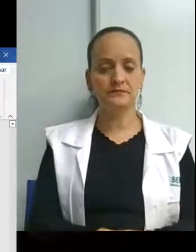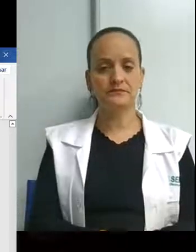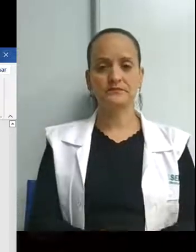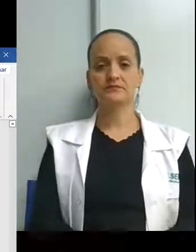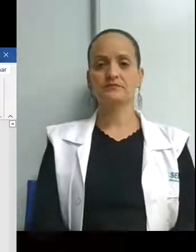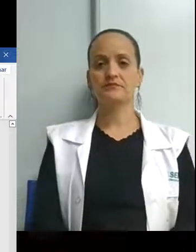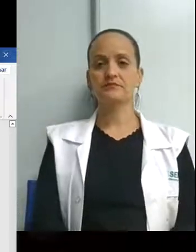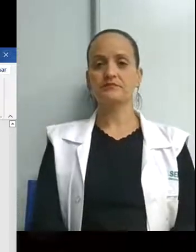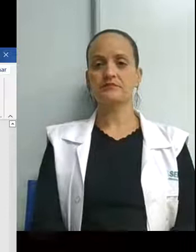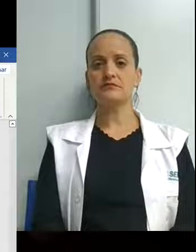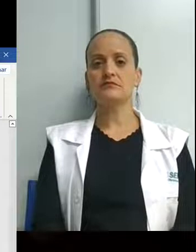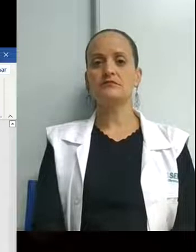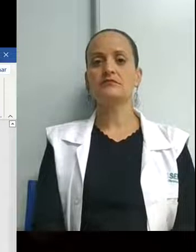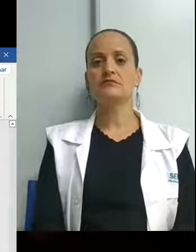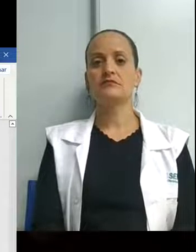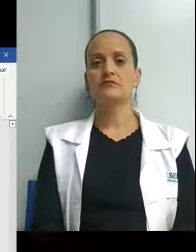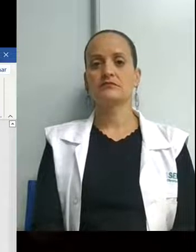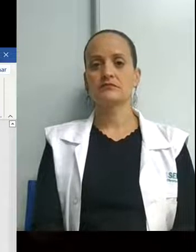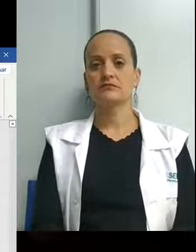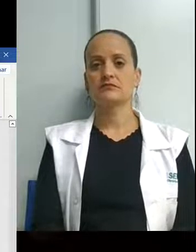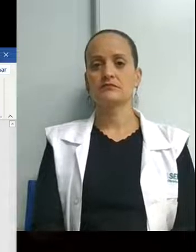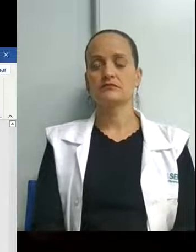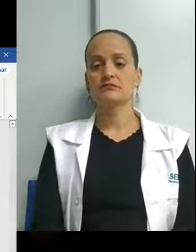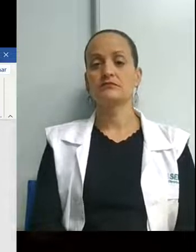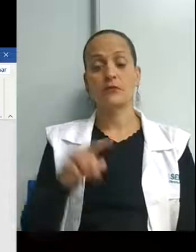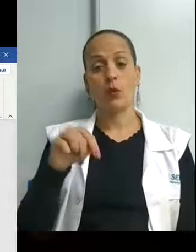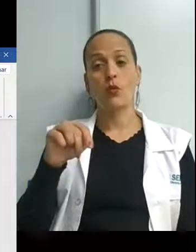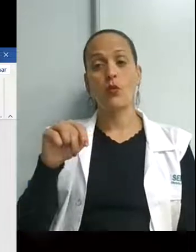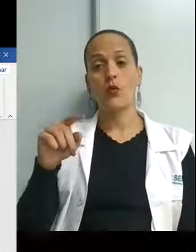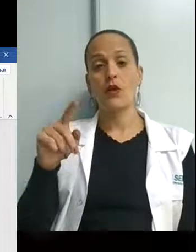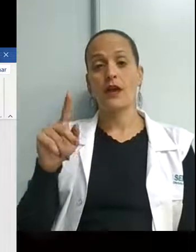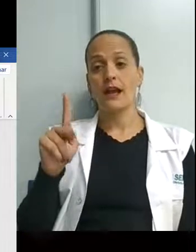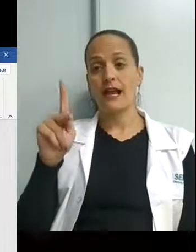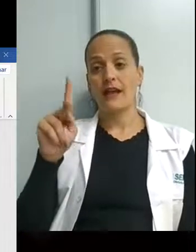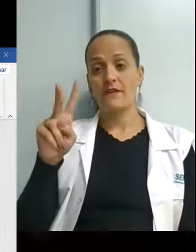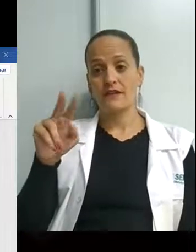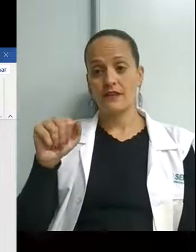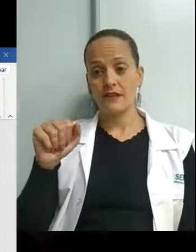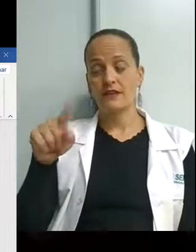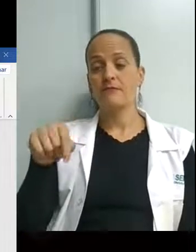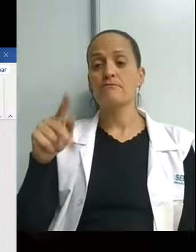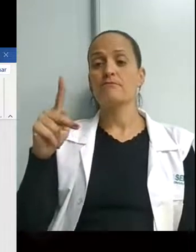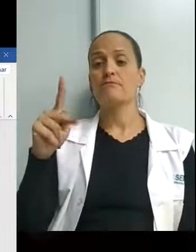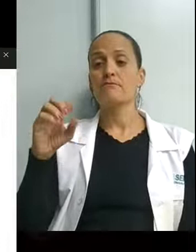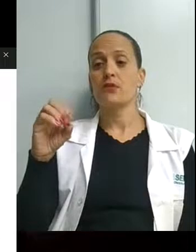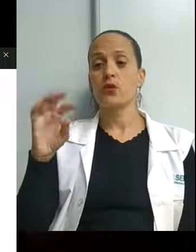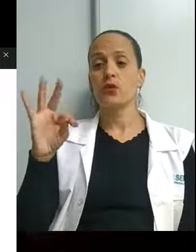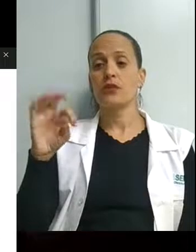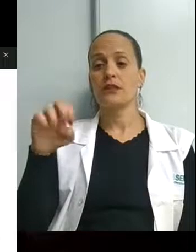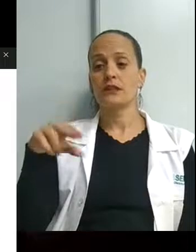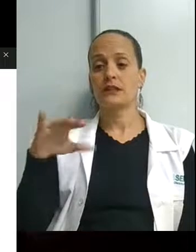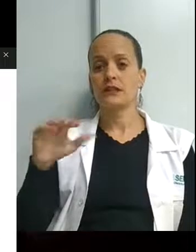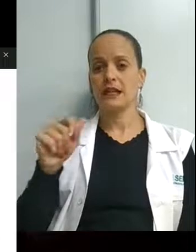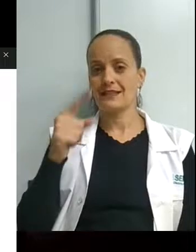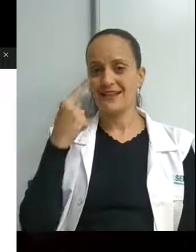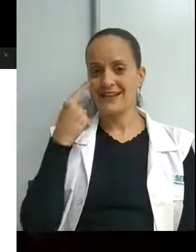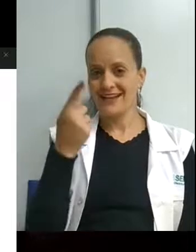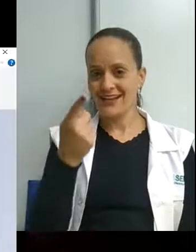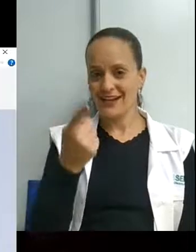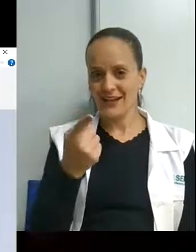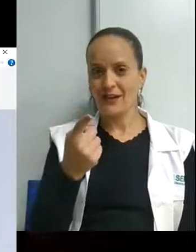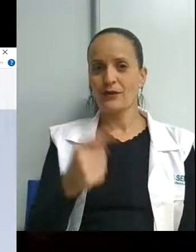né? Potência aparente, né? E aí vou colocar onde? Vou colocar aqui, ó, nos circuitos que eu